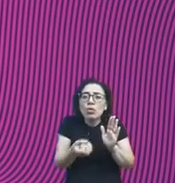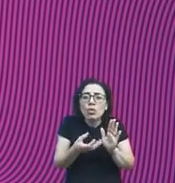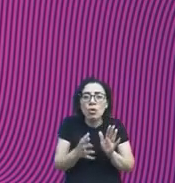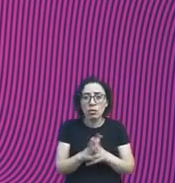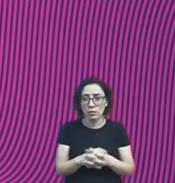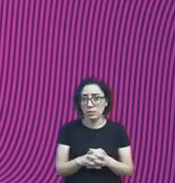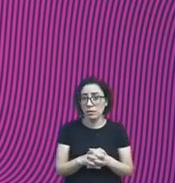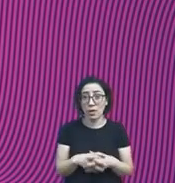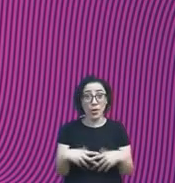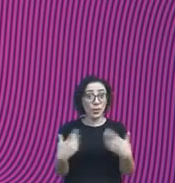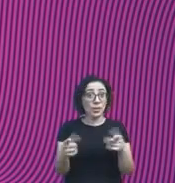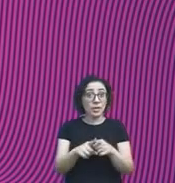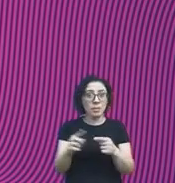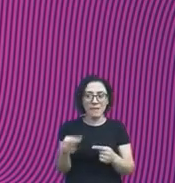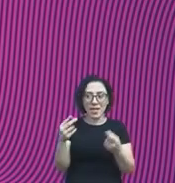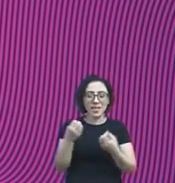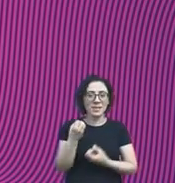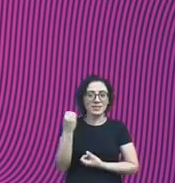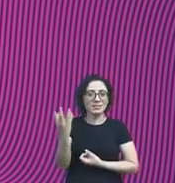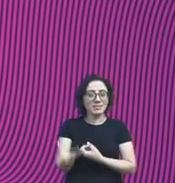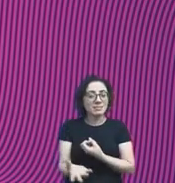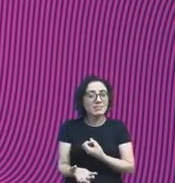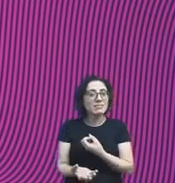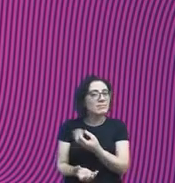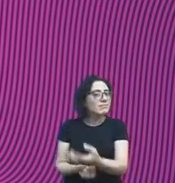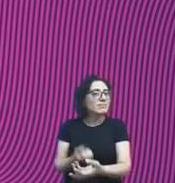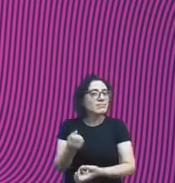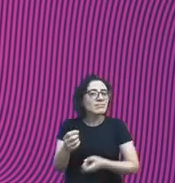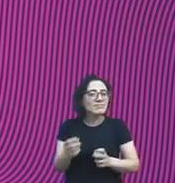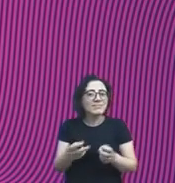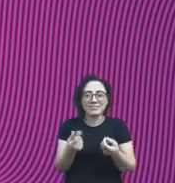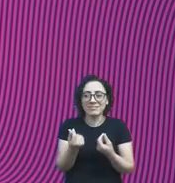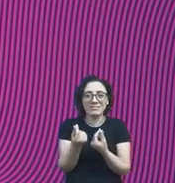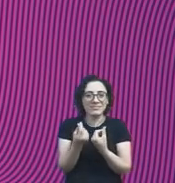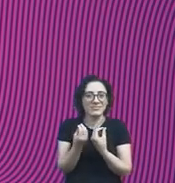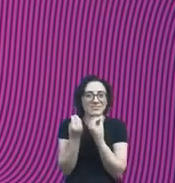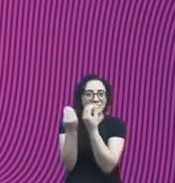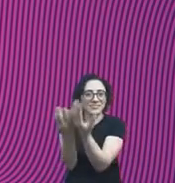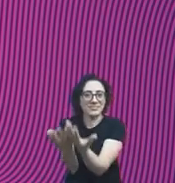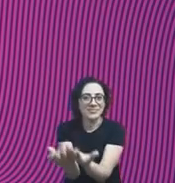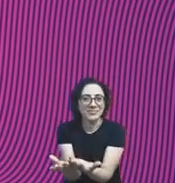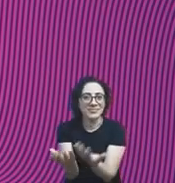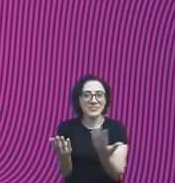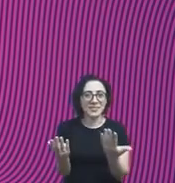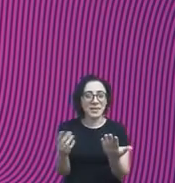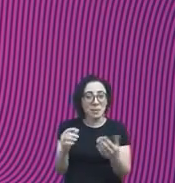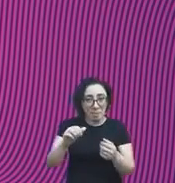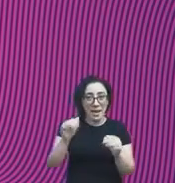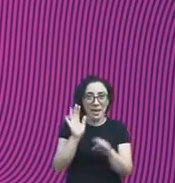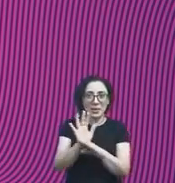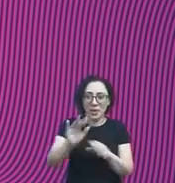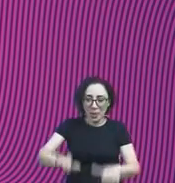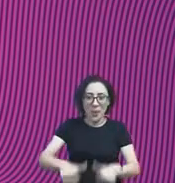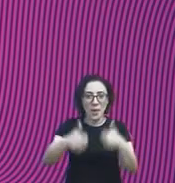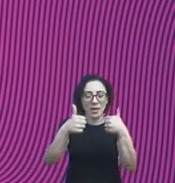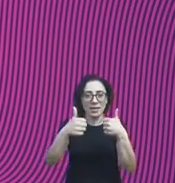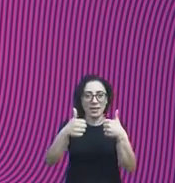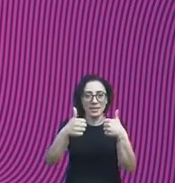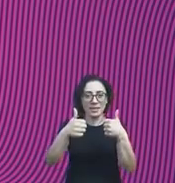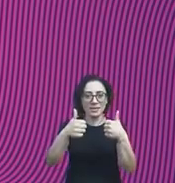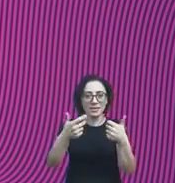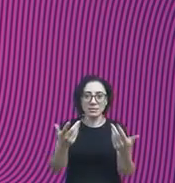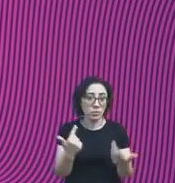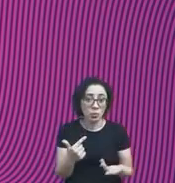tem gente que acha que qualidade é coisa de sueco, coisa para a Europa.